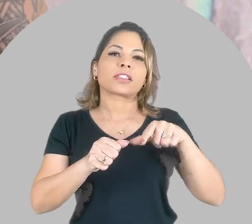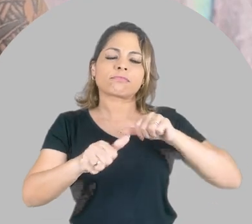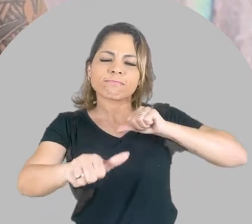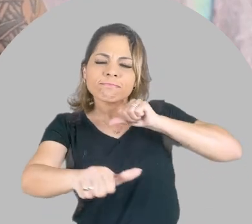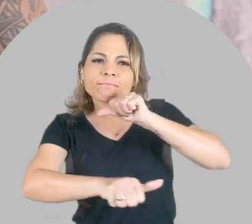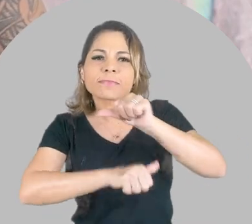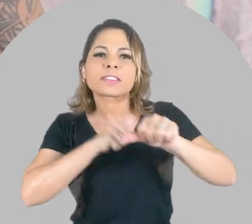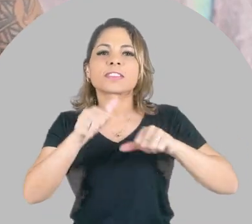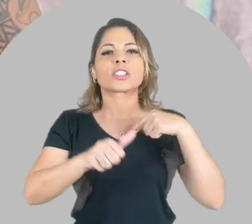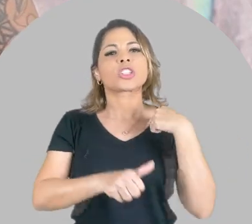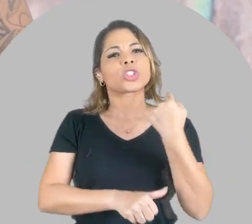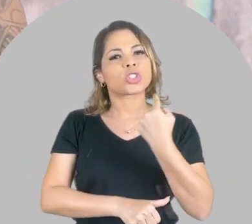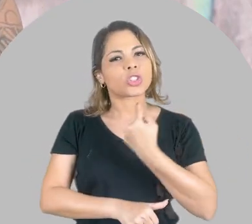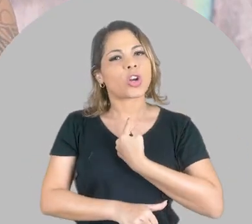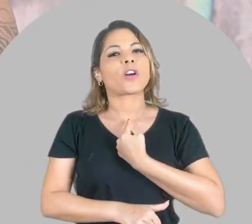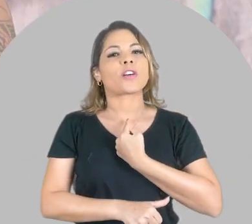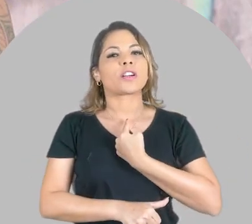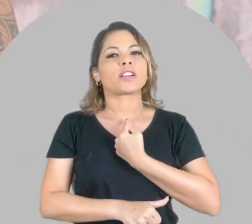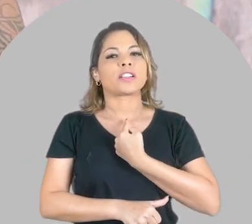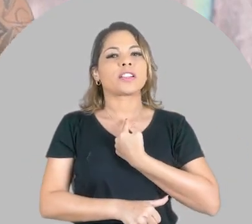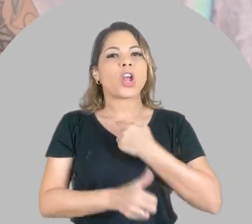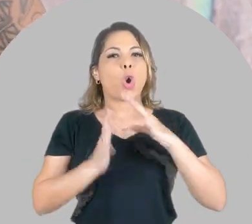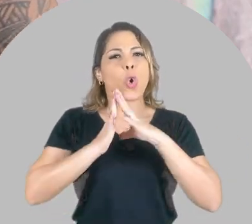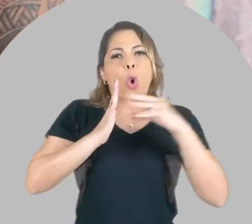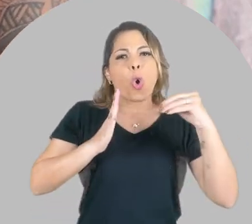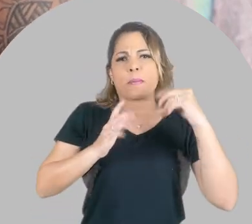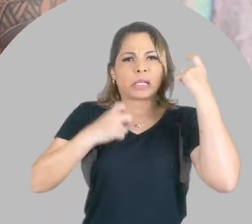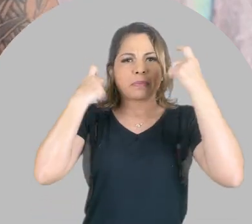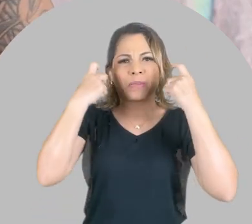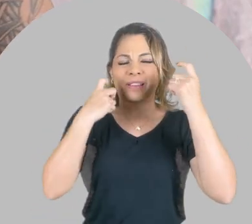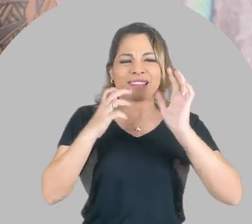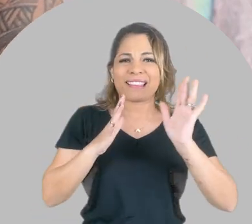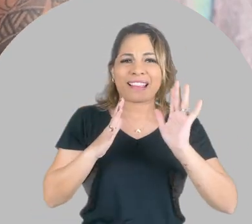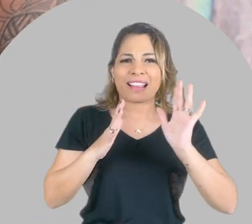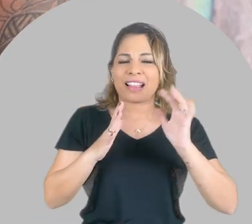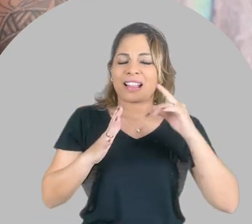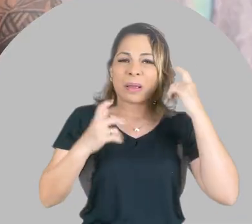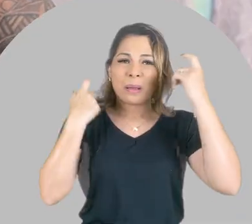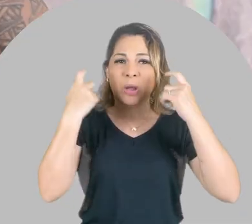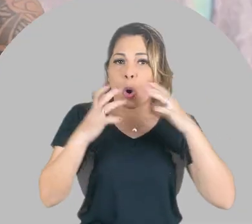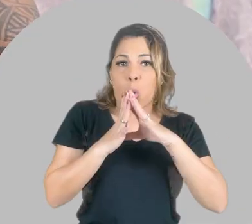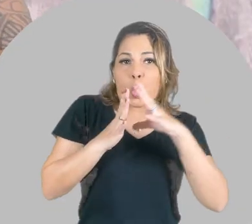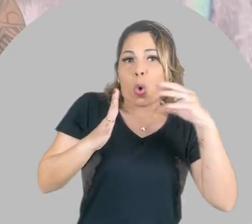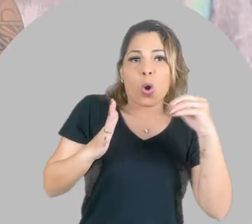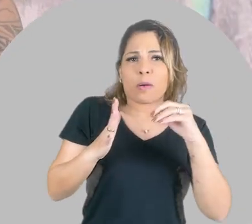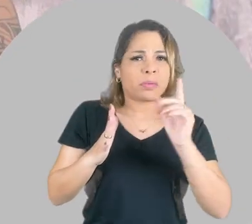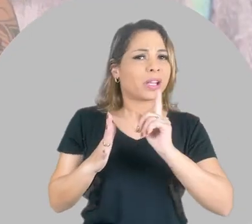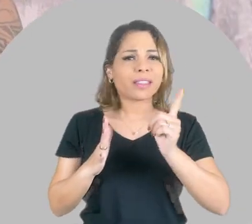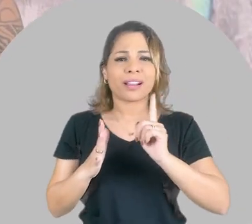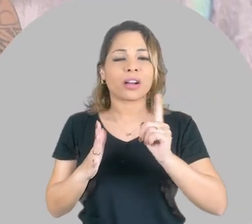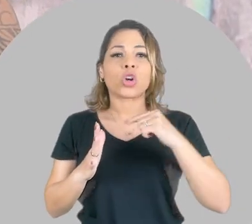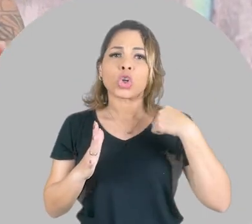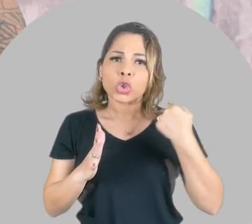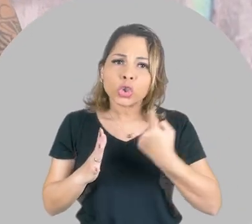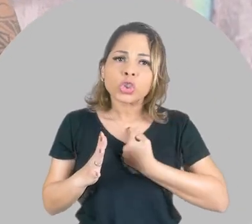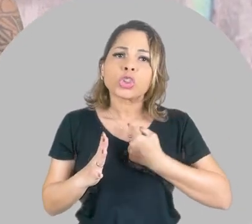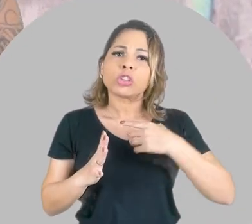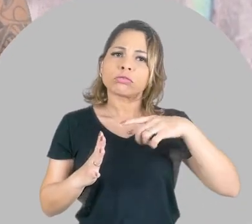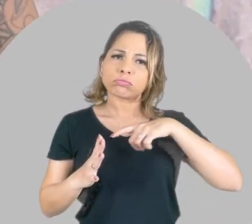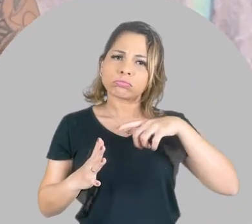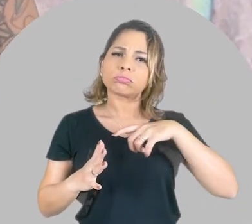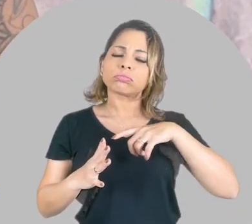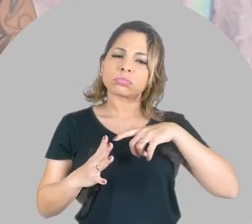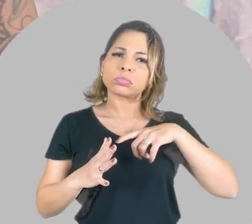essa efervescência de transformação que nós mesmos viramos, nós não somos cópia. Não se preocupe, a galera não precisa ter essa preocupação, que nós não somos cópia de